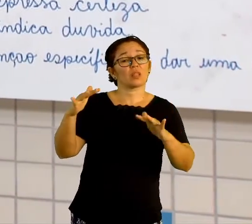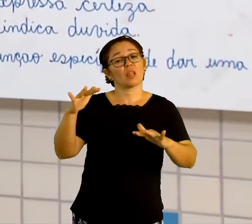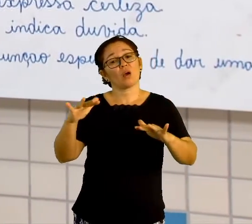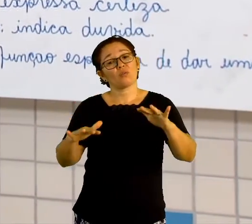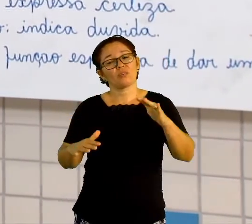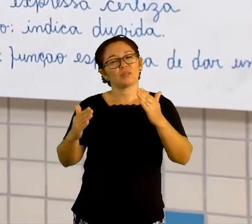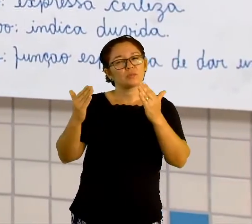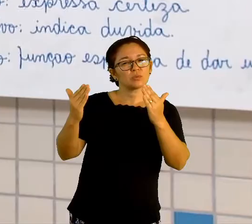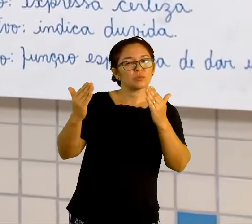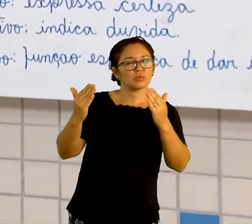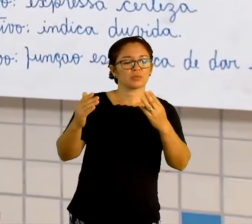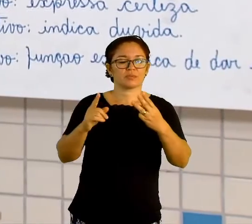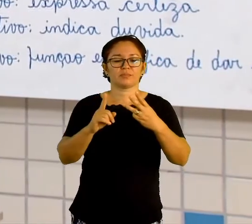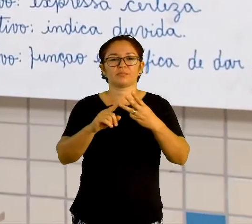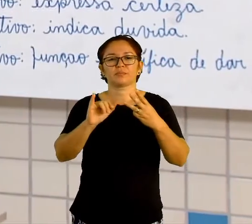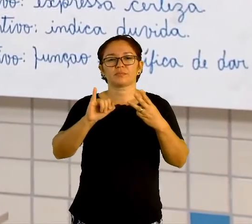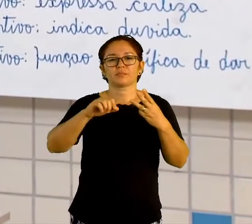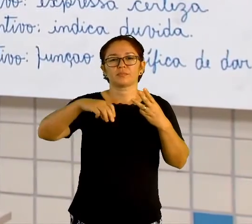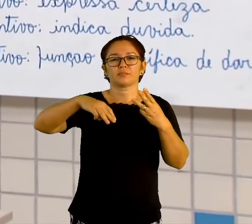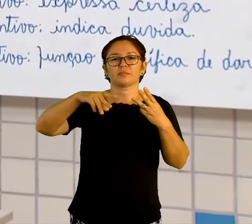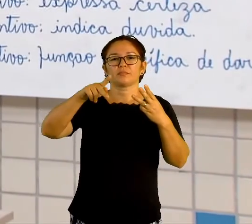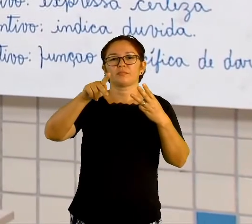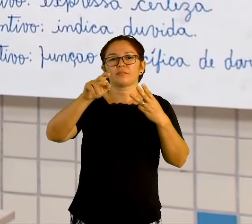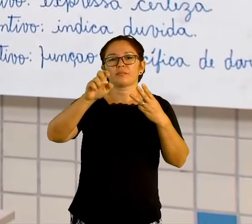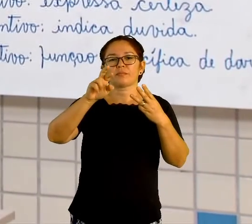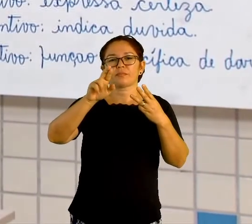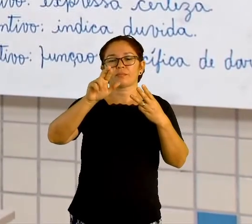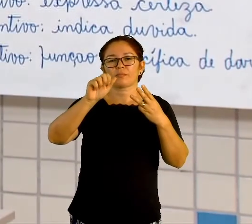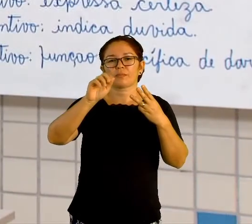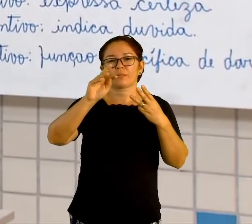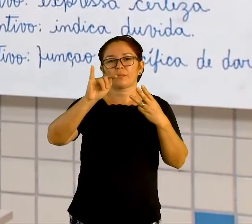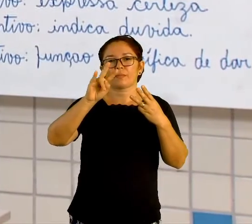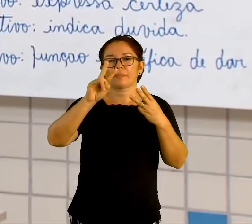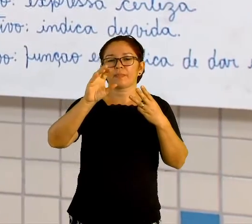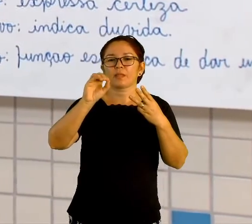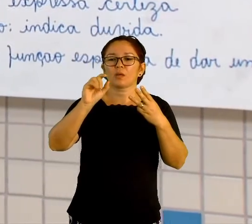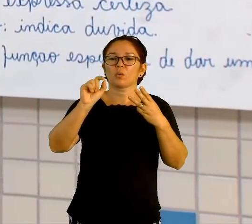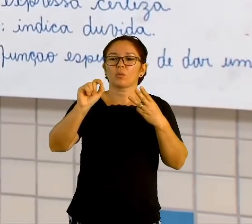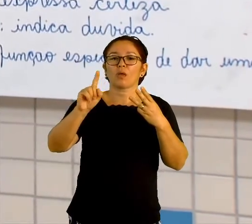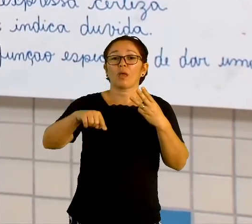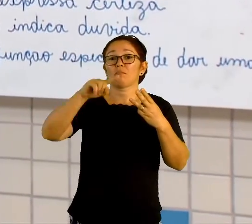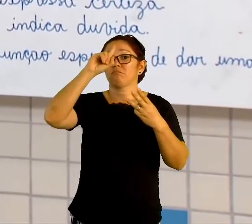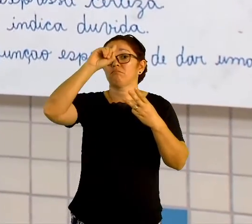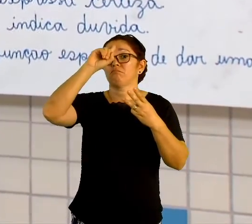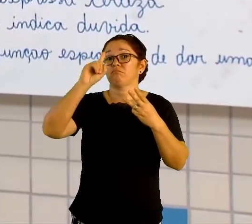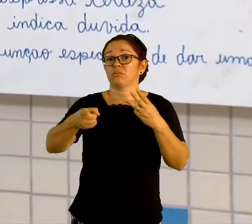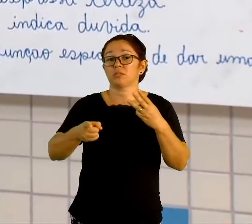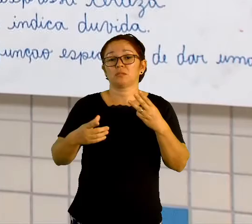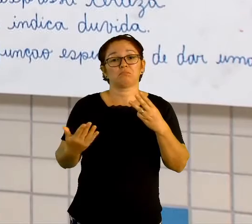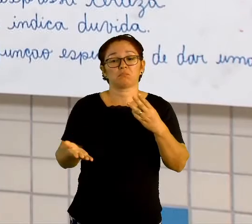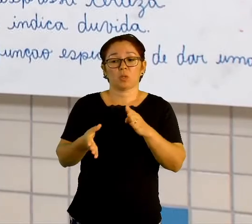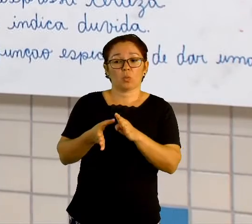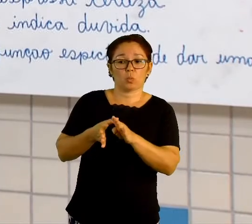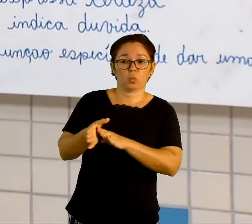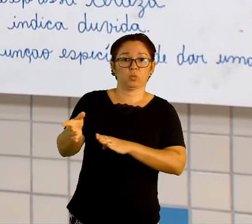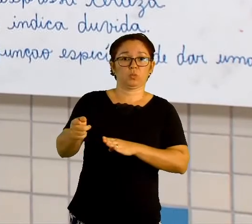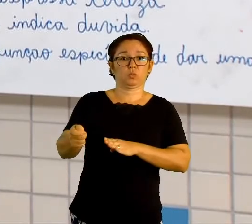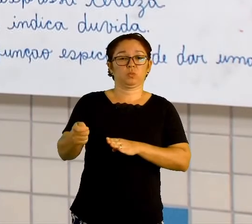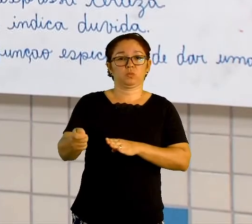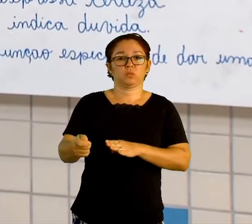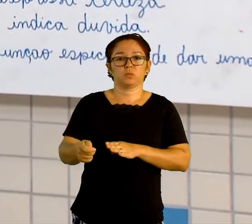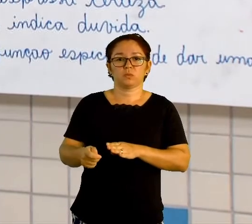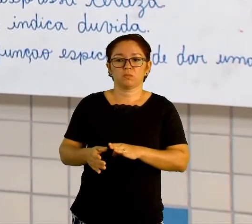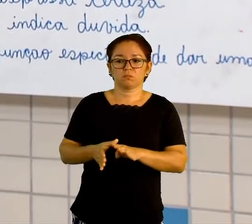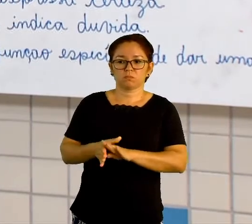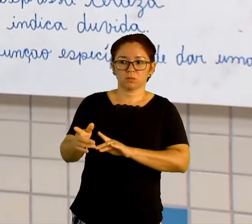e o imperativo, ele tem uma função, né, específica ali de dar ordem, dar um conselho, chamar a atenção